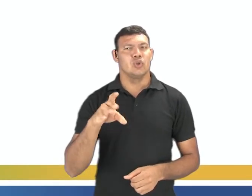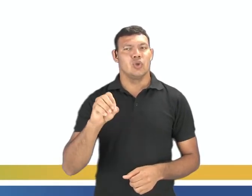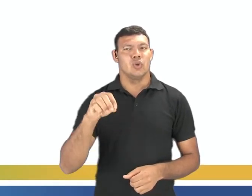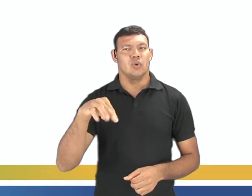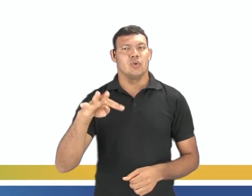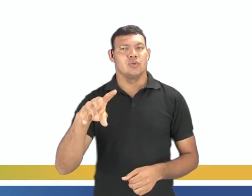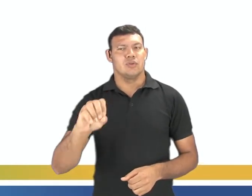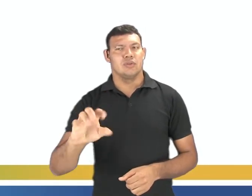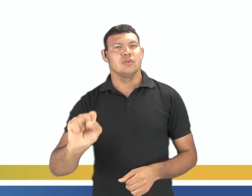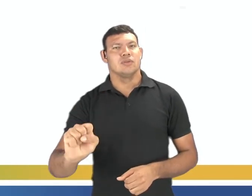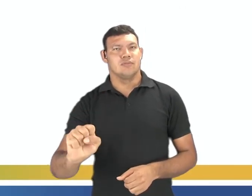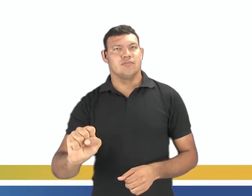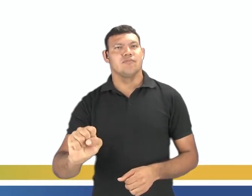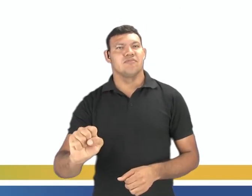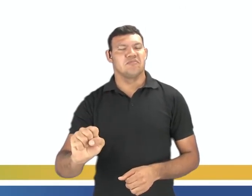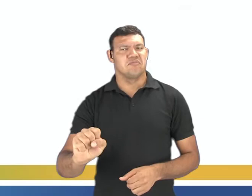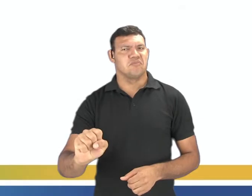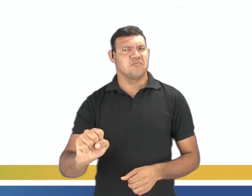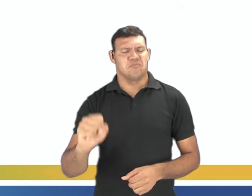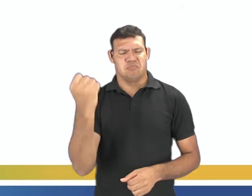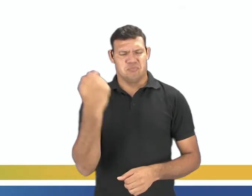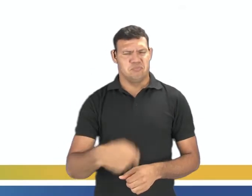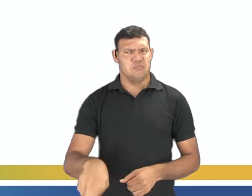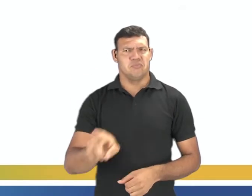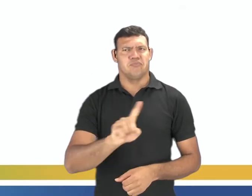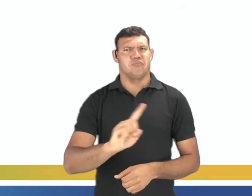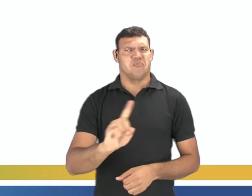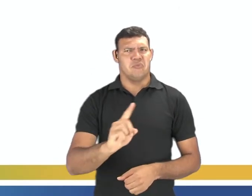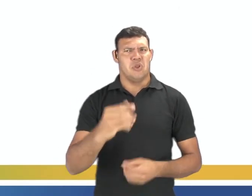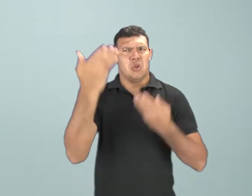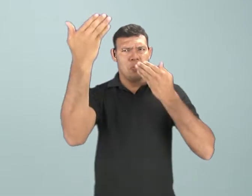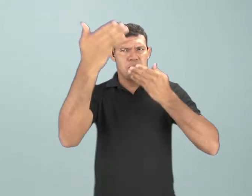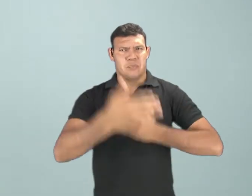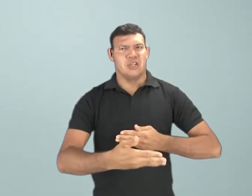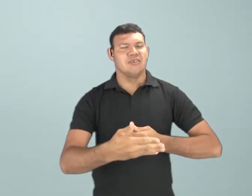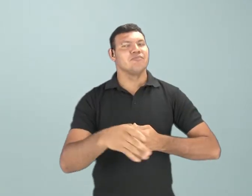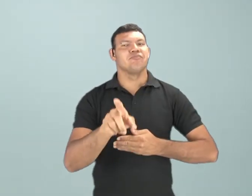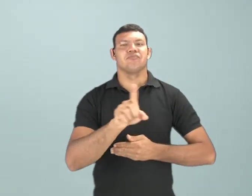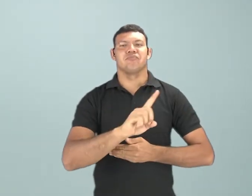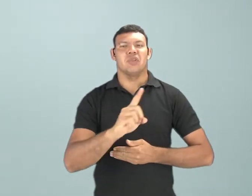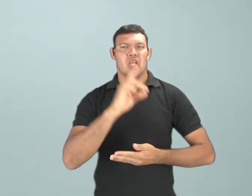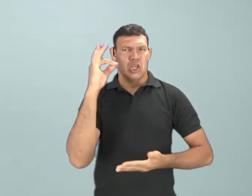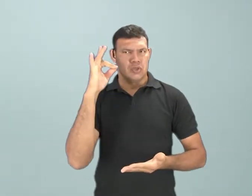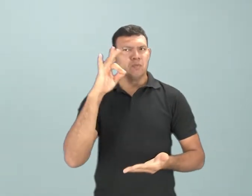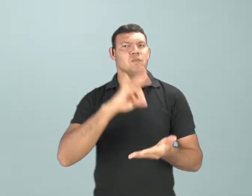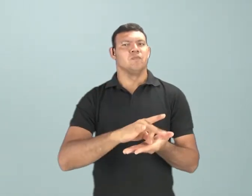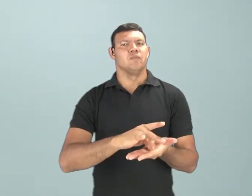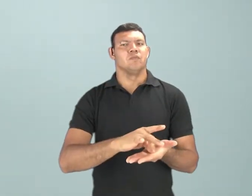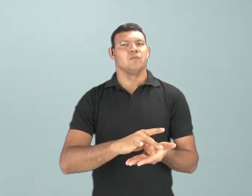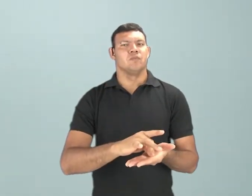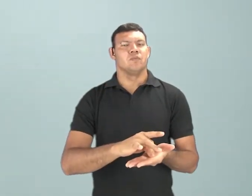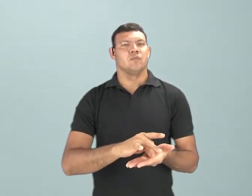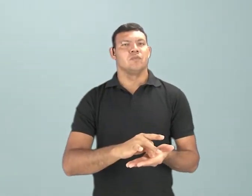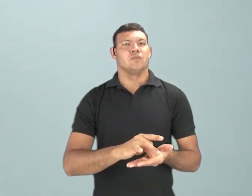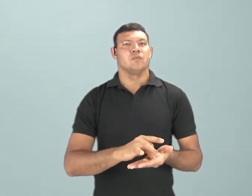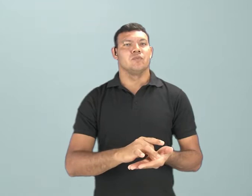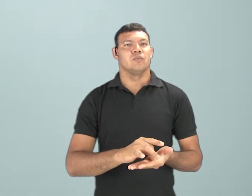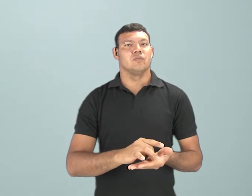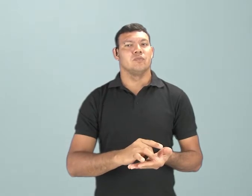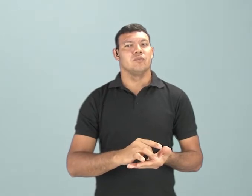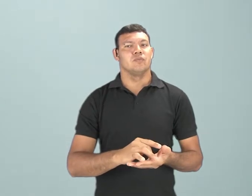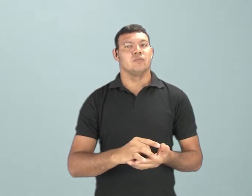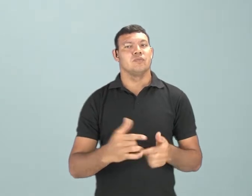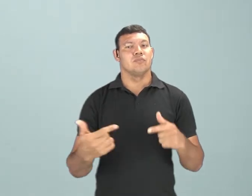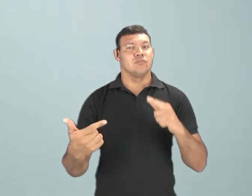perceberam na leitura anterior que não precisa de provar nós temos ela como verdade assim